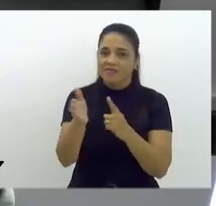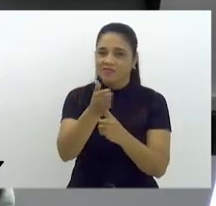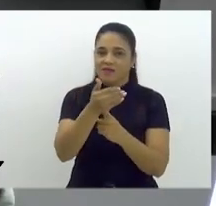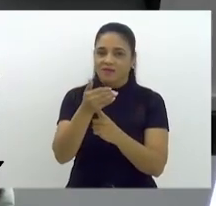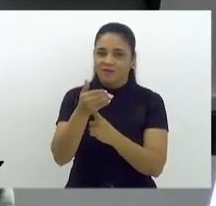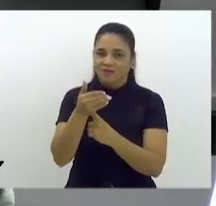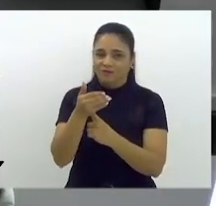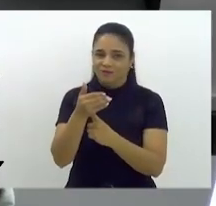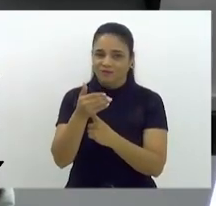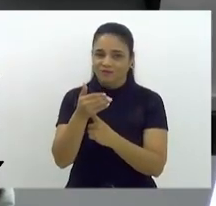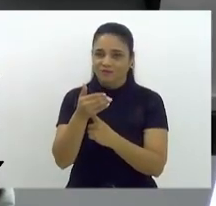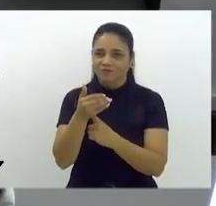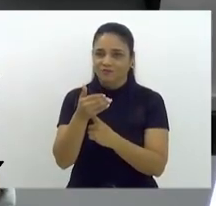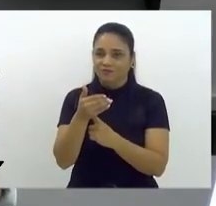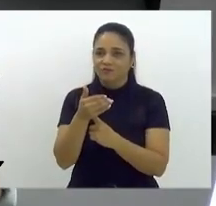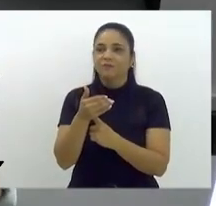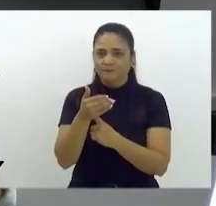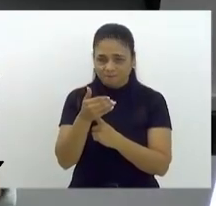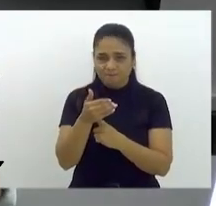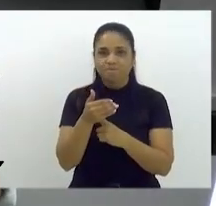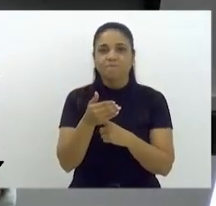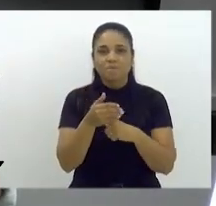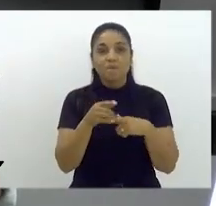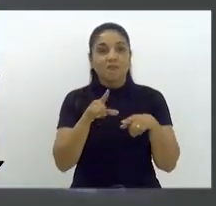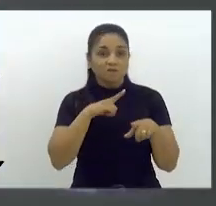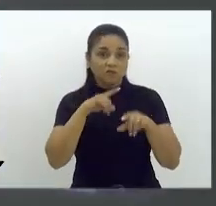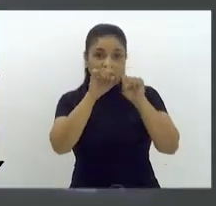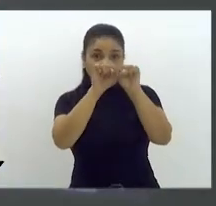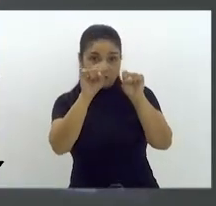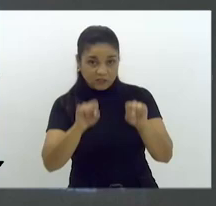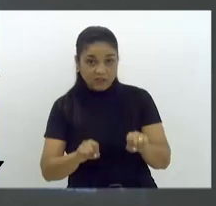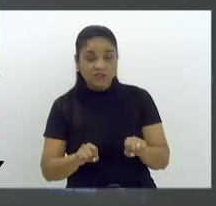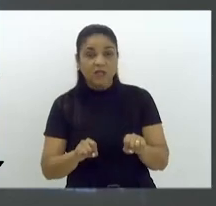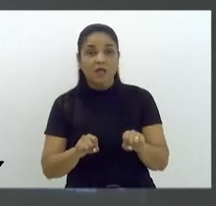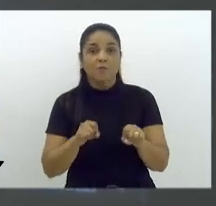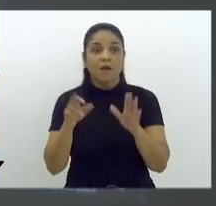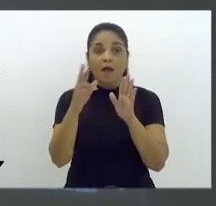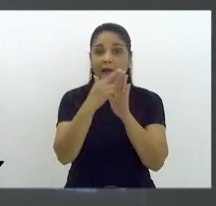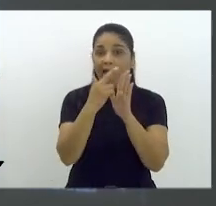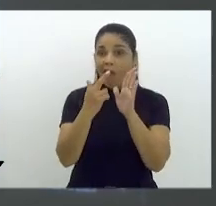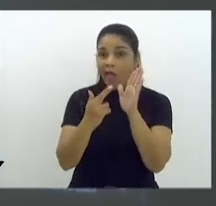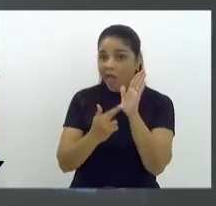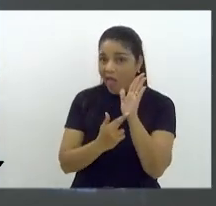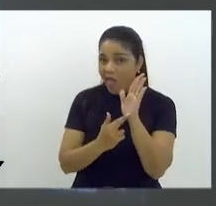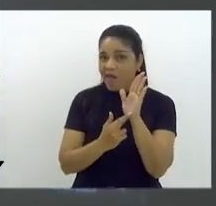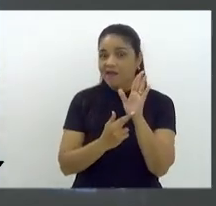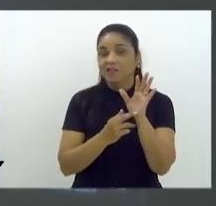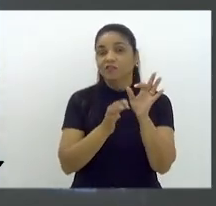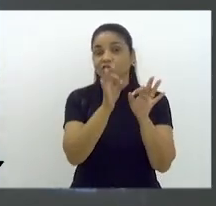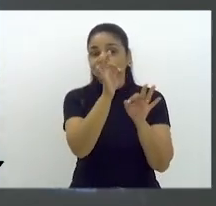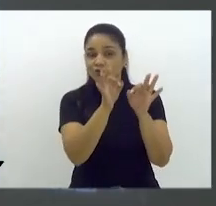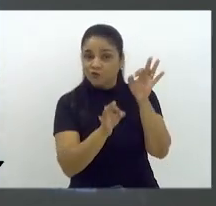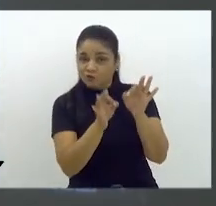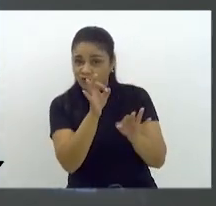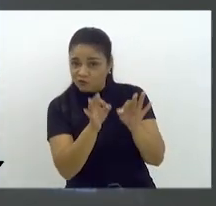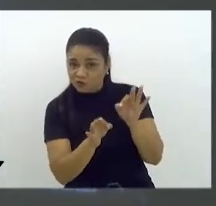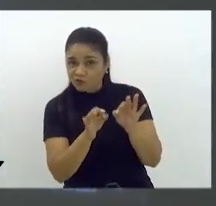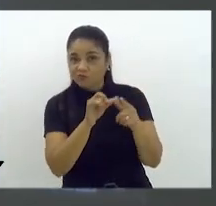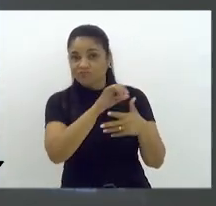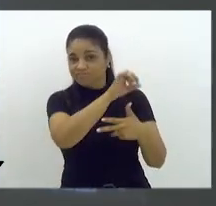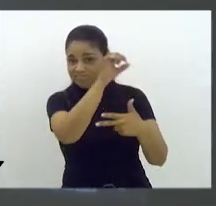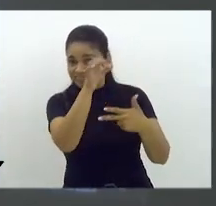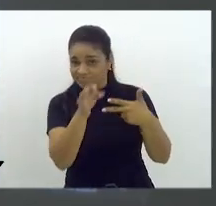os objetivos dos crimes cibernéticos atingir sistemas né em regras de pessoas jurídicas para obter informações causar prejuízos